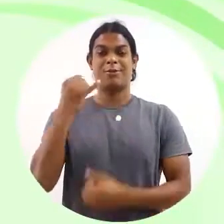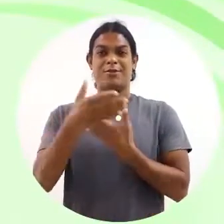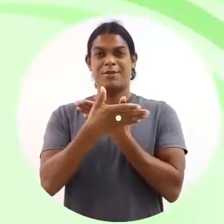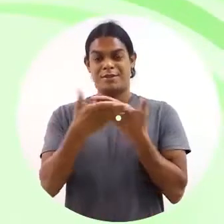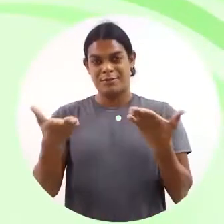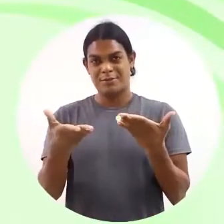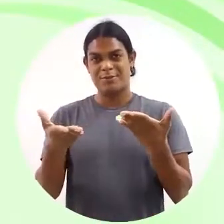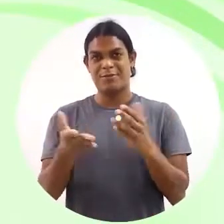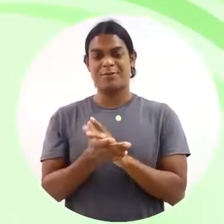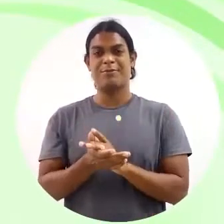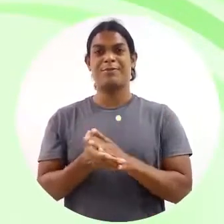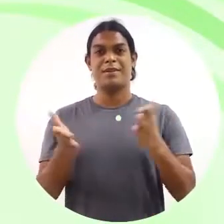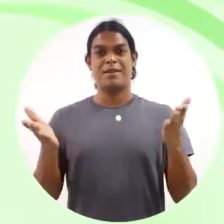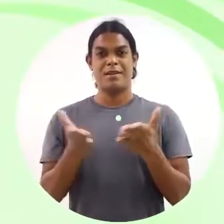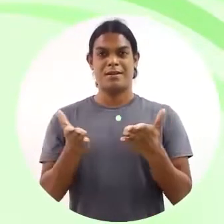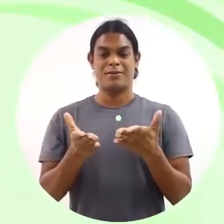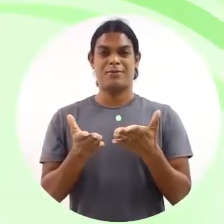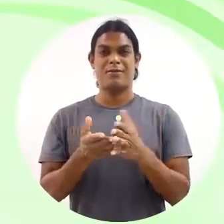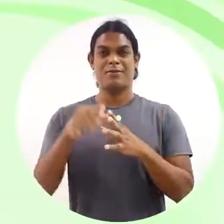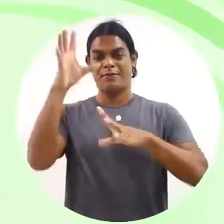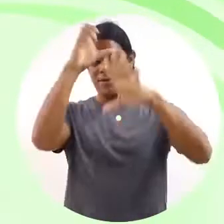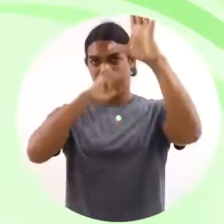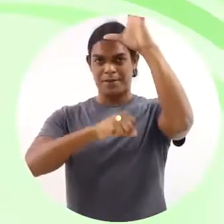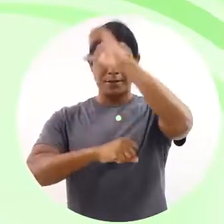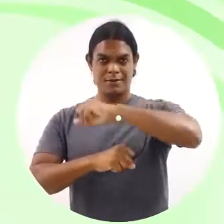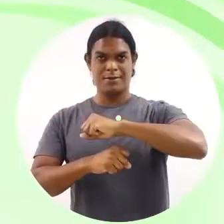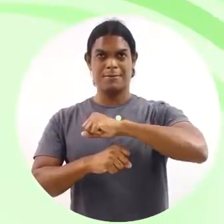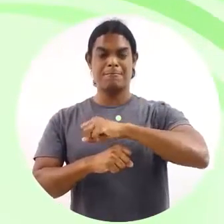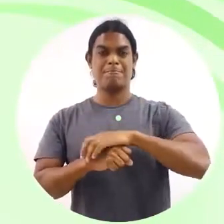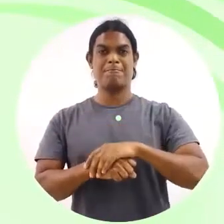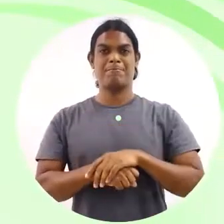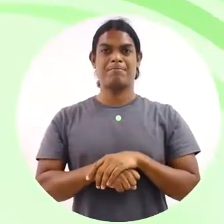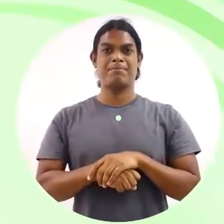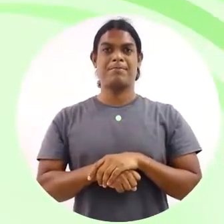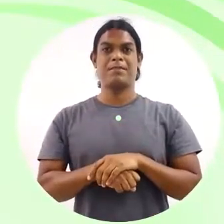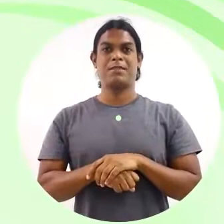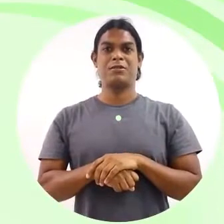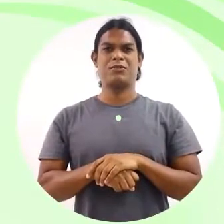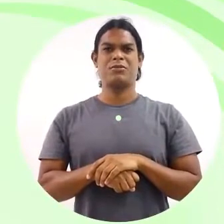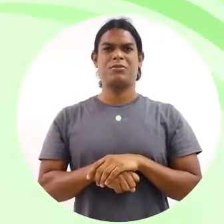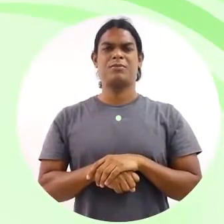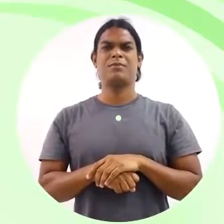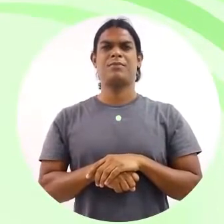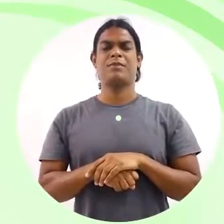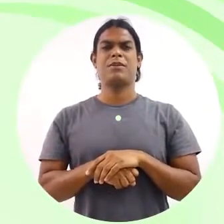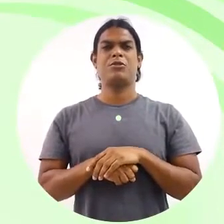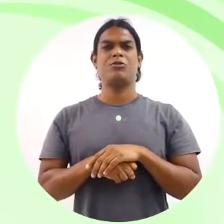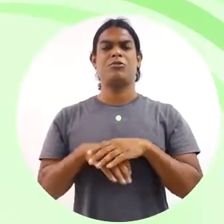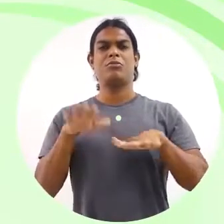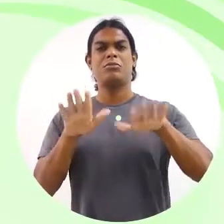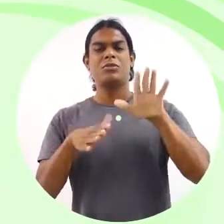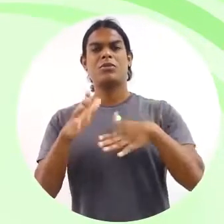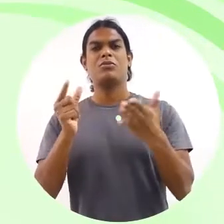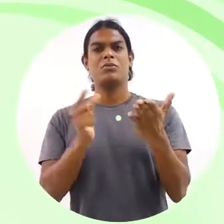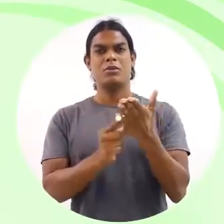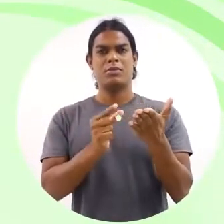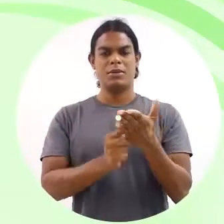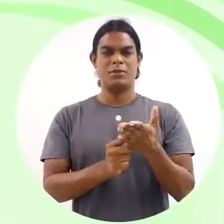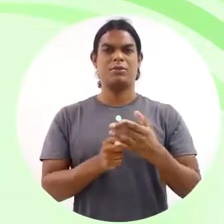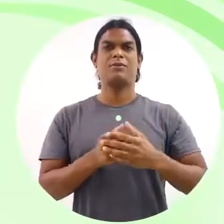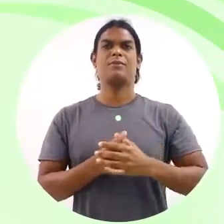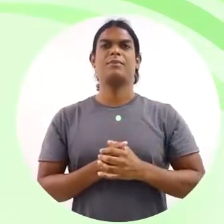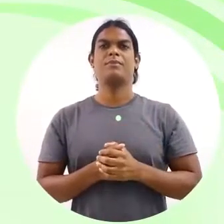Olá, cursistas! Nós vamos agora aprender um pouco mais sobre o VoiceThread, o podcast, o vodcast e o